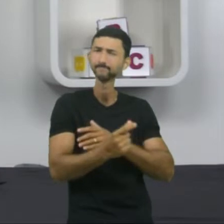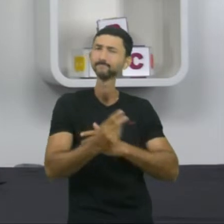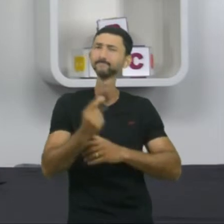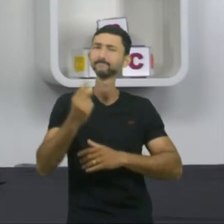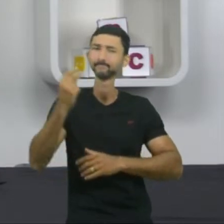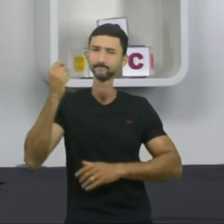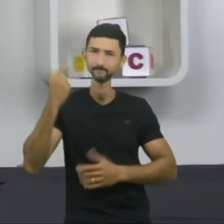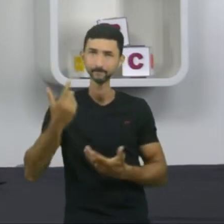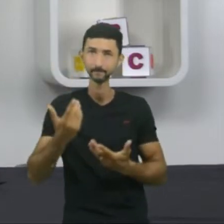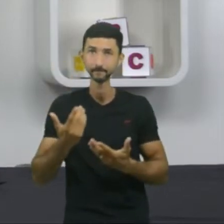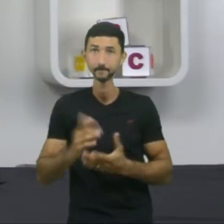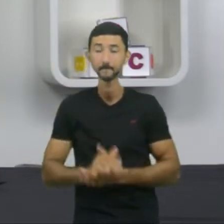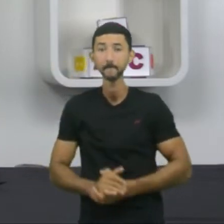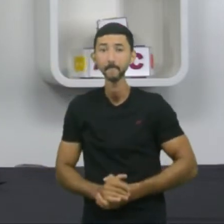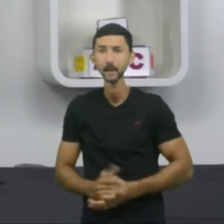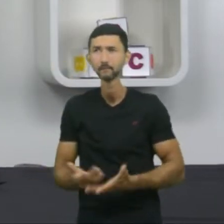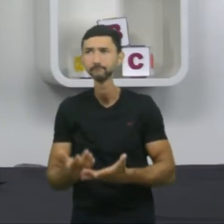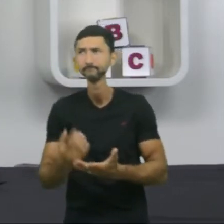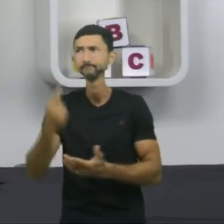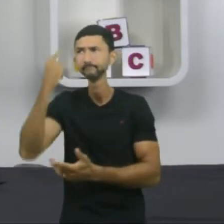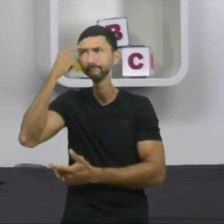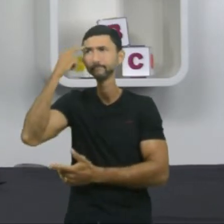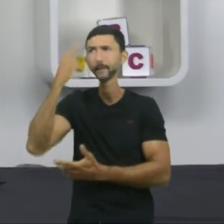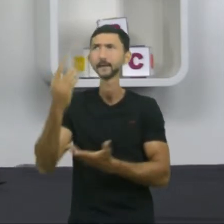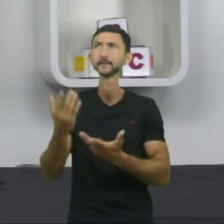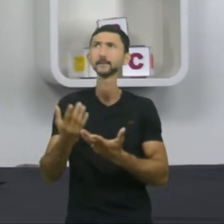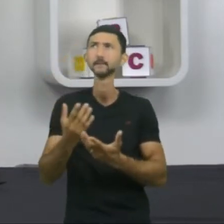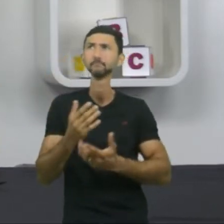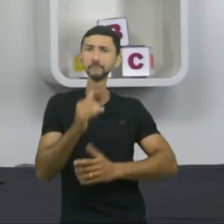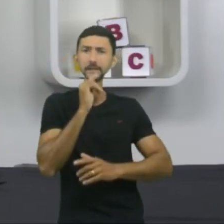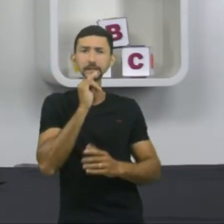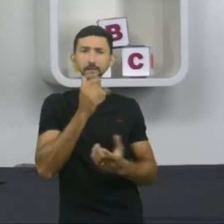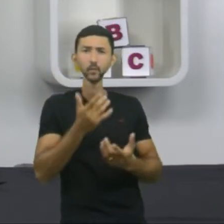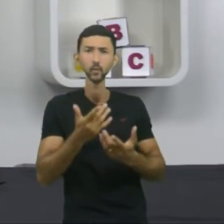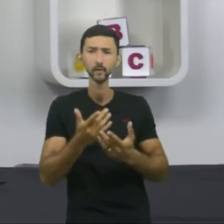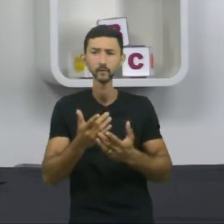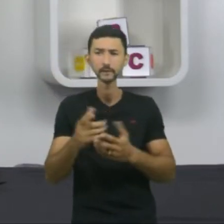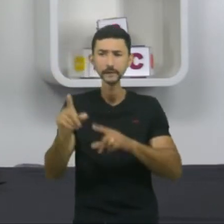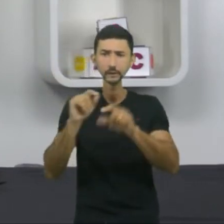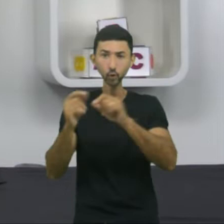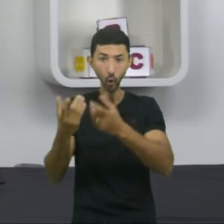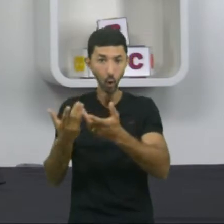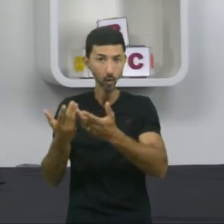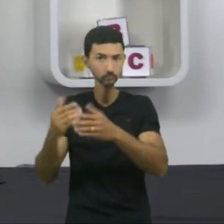dinheiro. Ou seja, pensa comigo. Se você decide que você quer